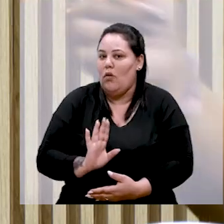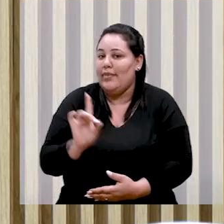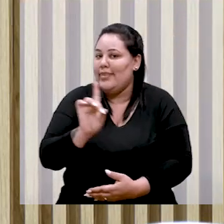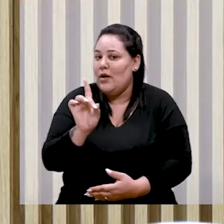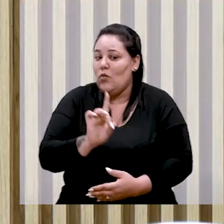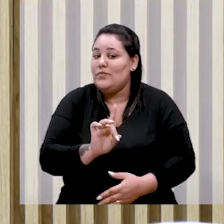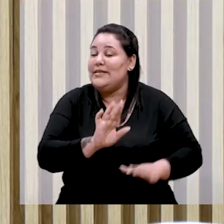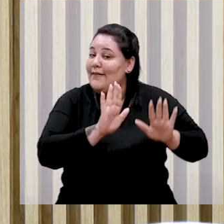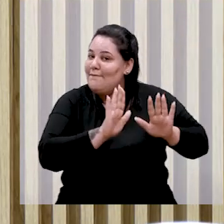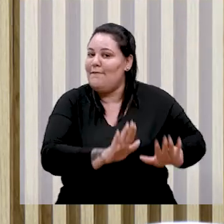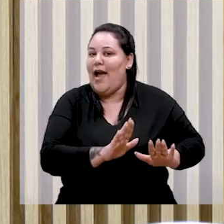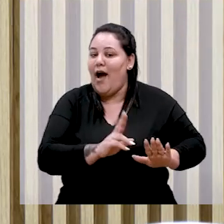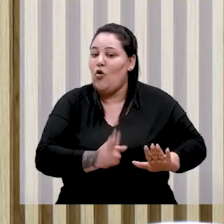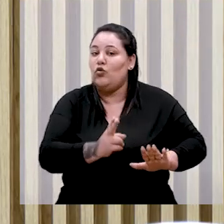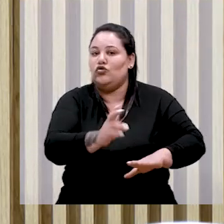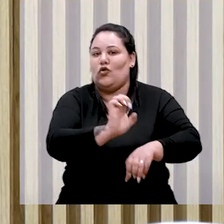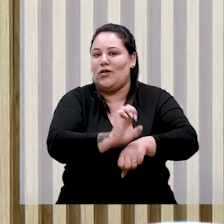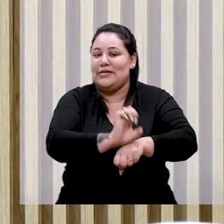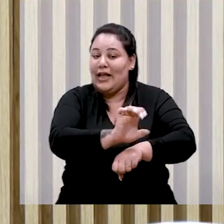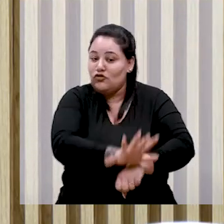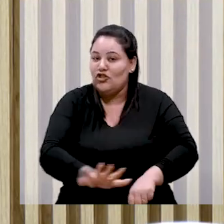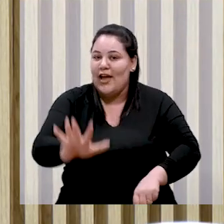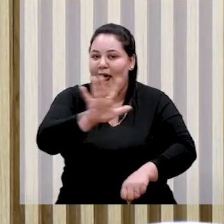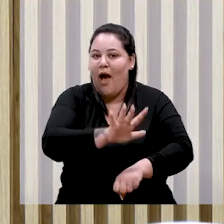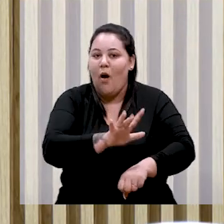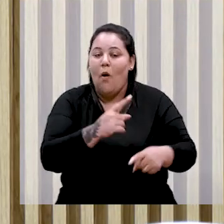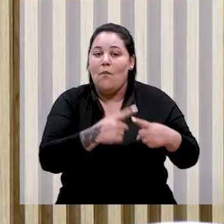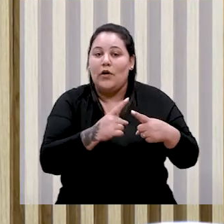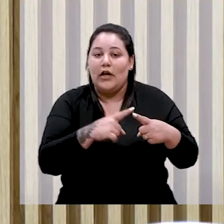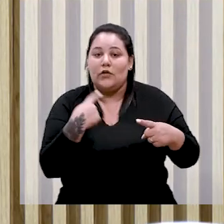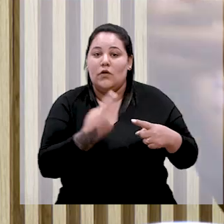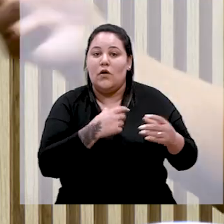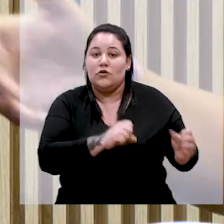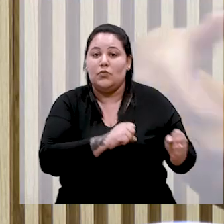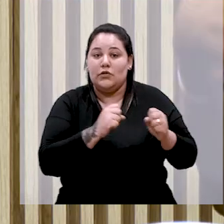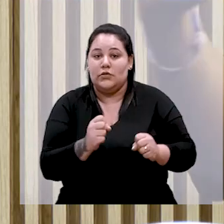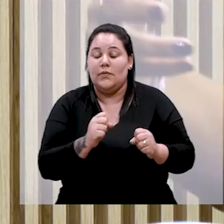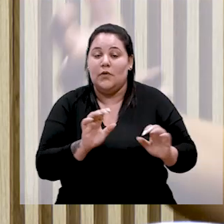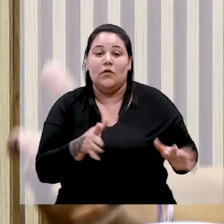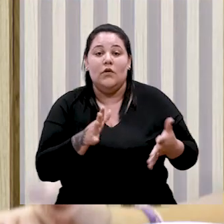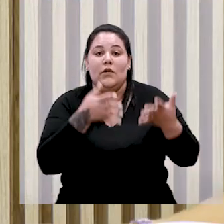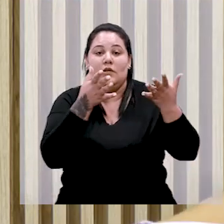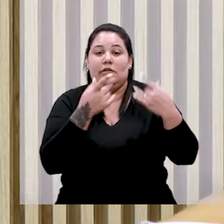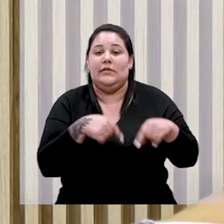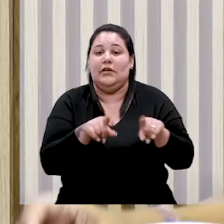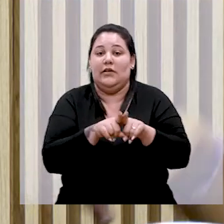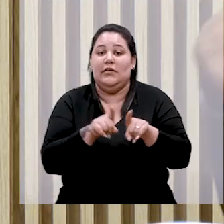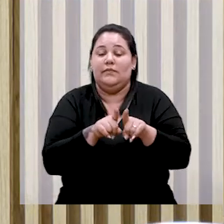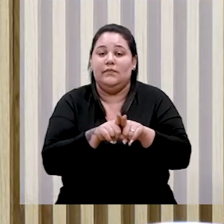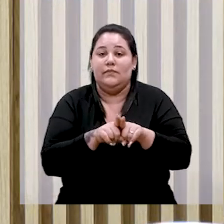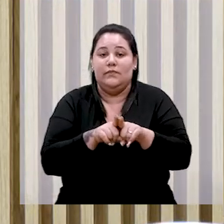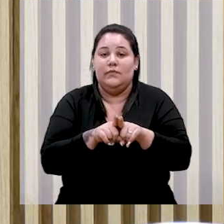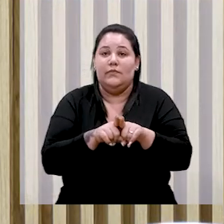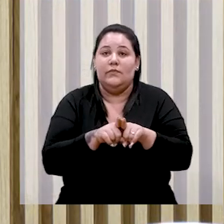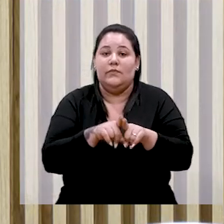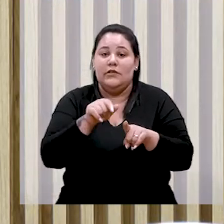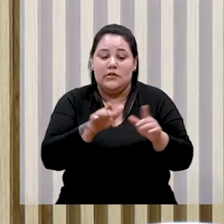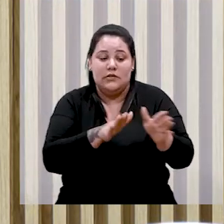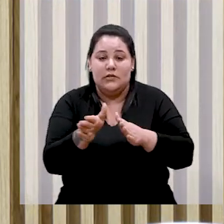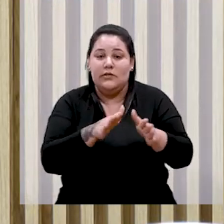mantenha. Exatamente, é isso que a gente quer, né? Que a gente possa ser o estímulo para as coisas irem se mantendo, né? E a questão